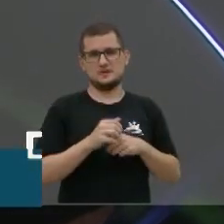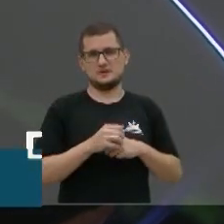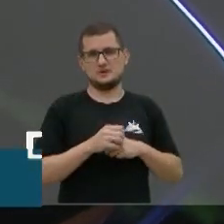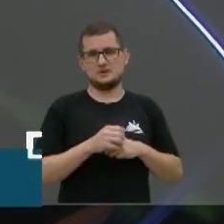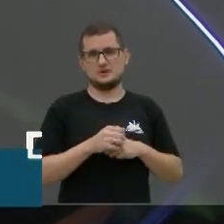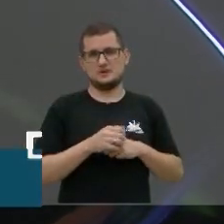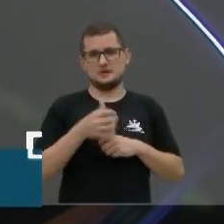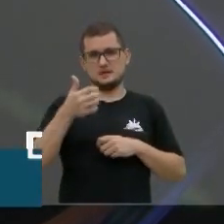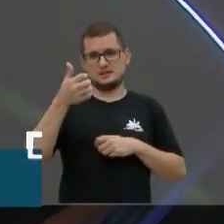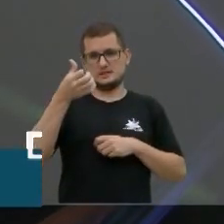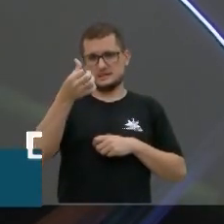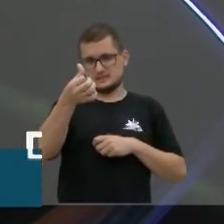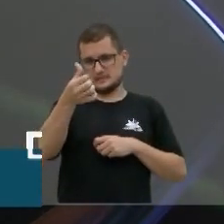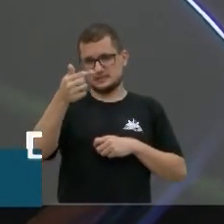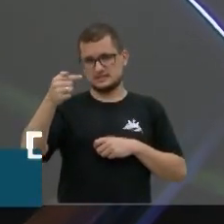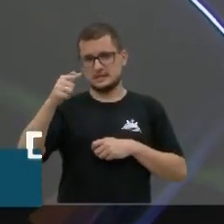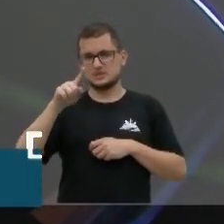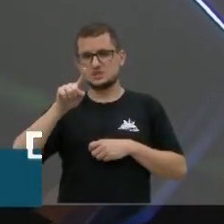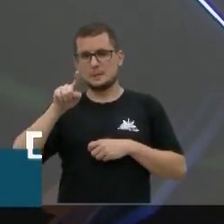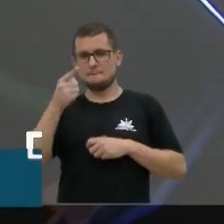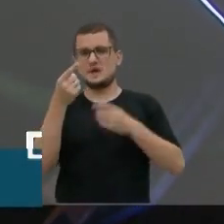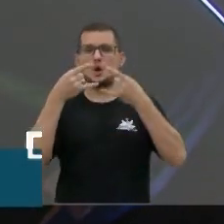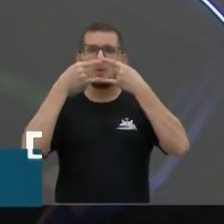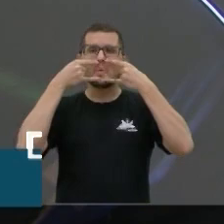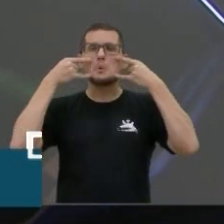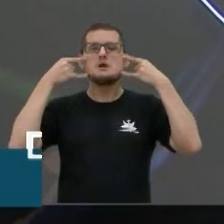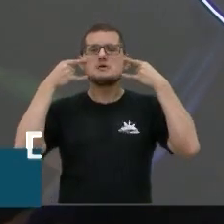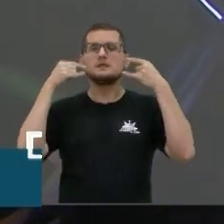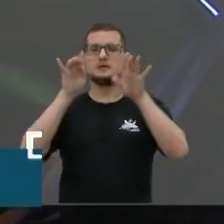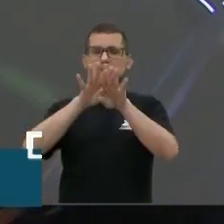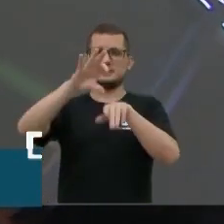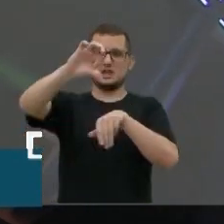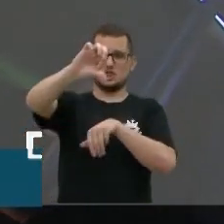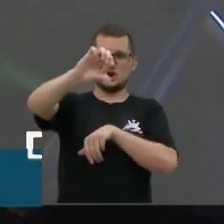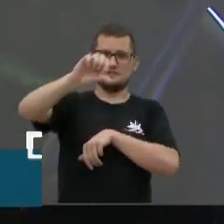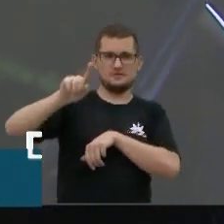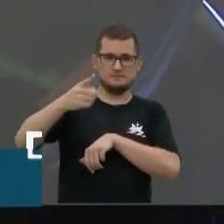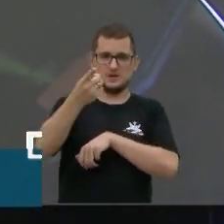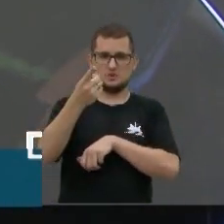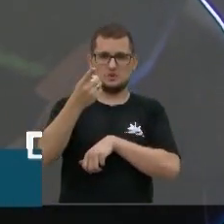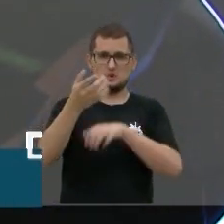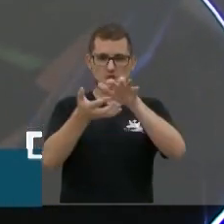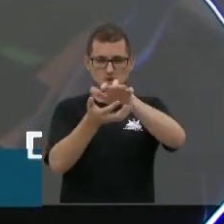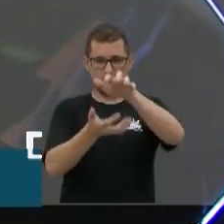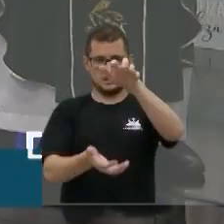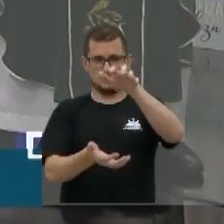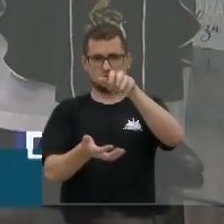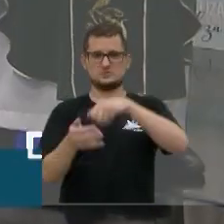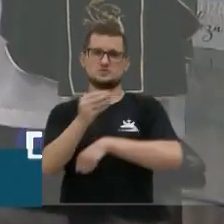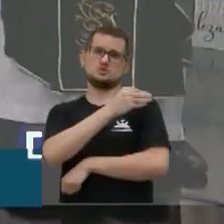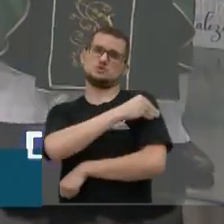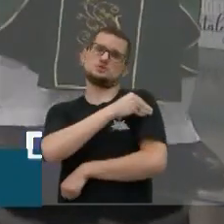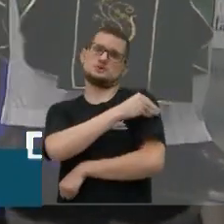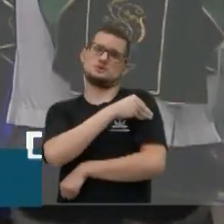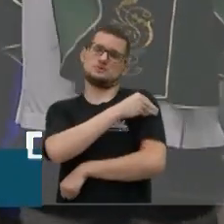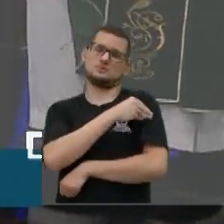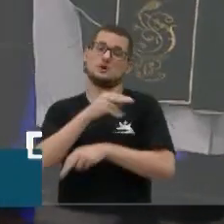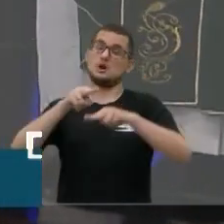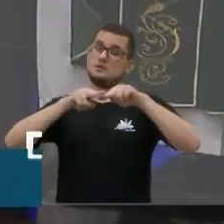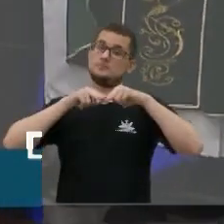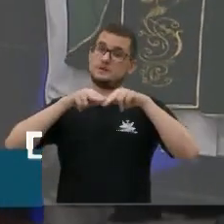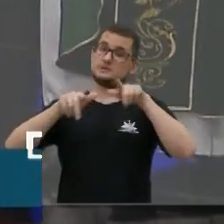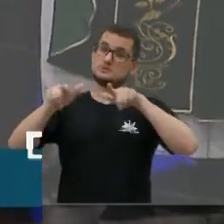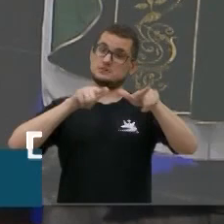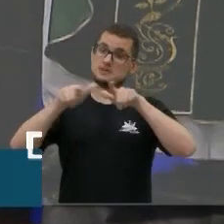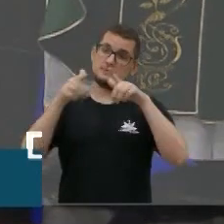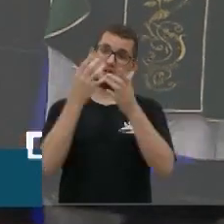67 mil máscaras, 9 mil litros de álcool em gel. Por isso, essa obra evangelizar